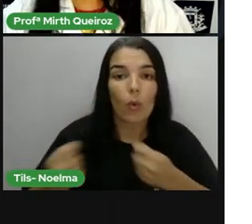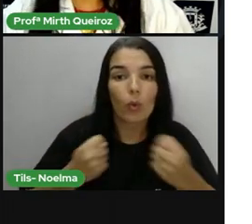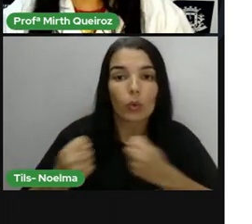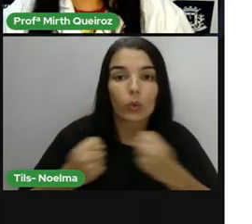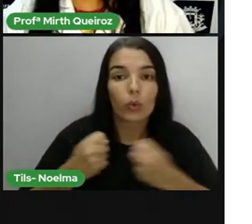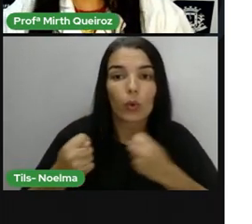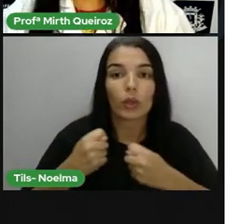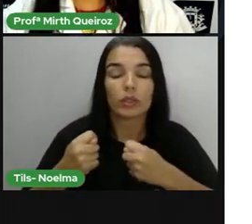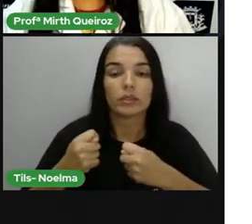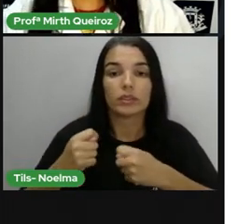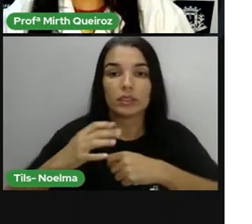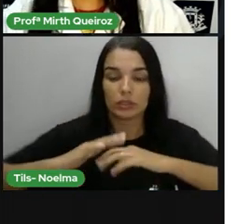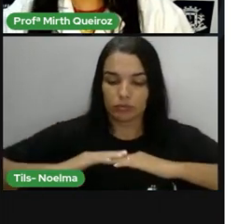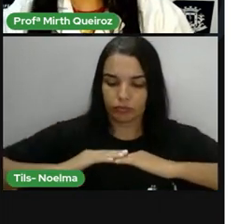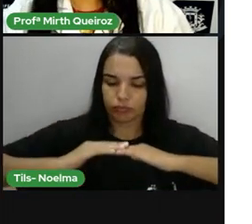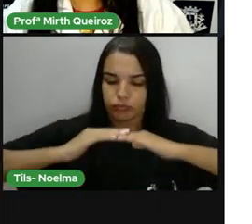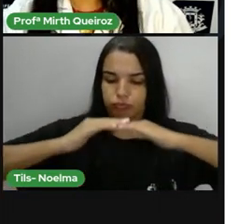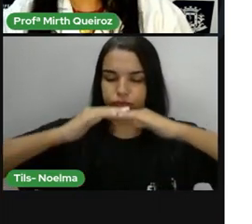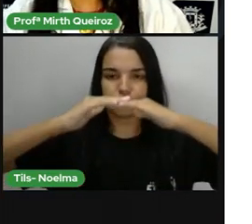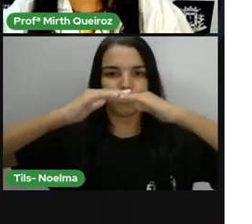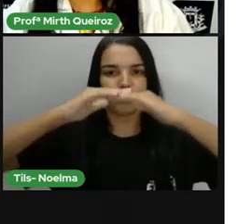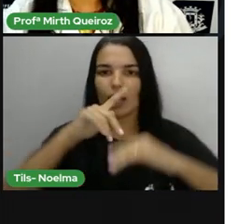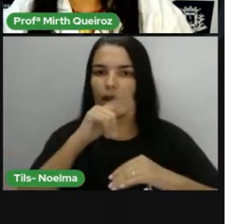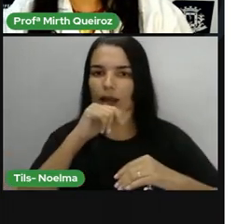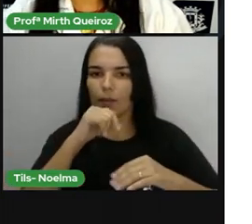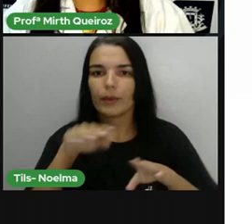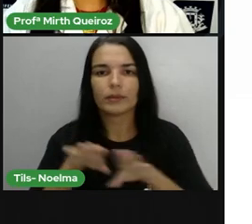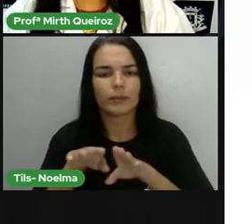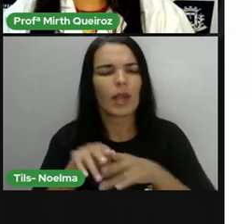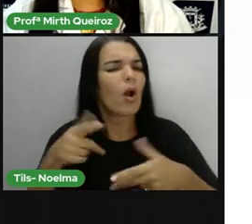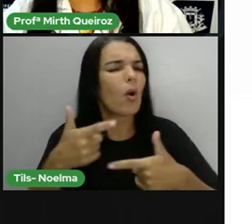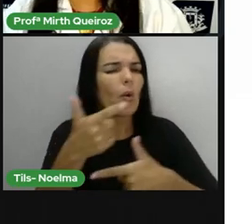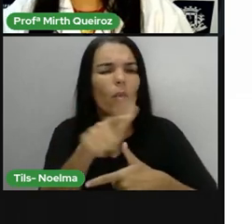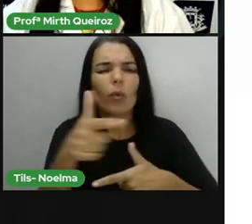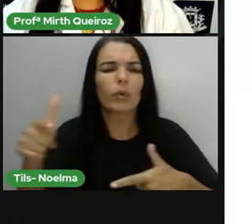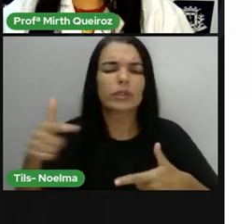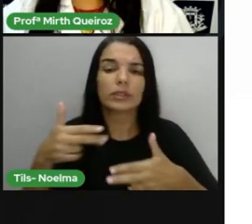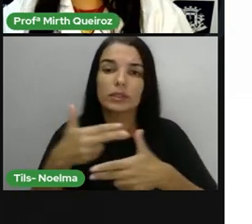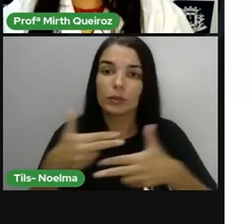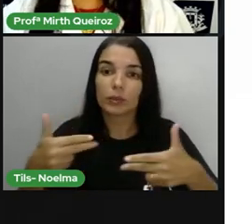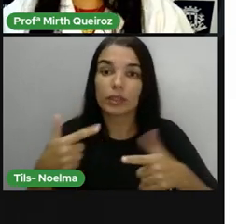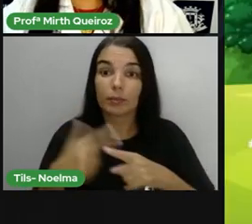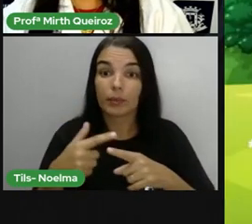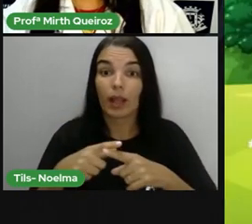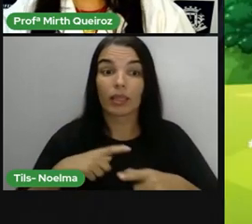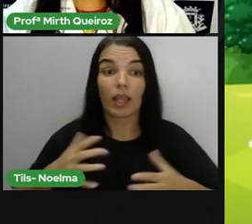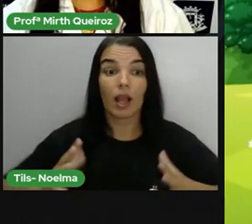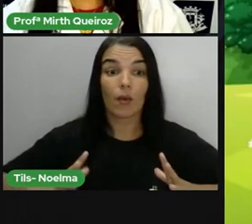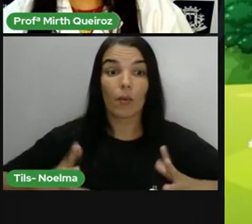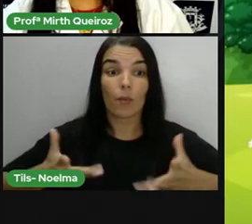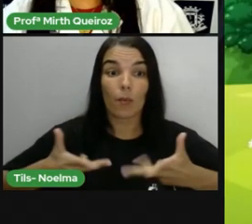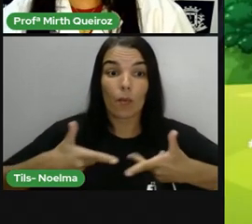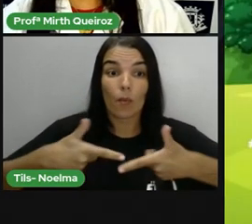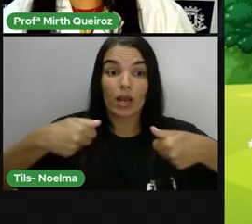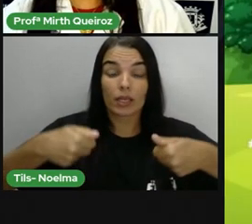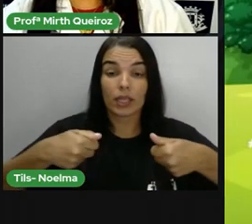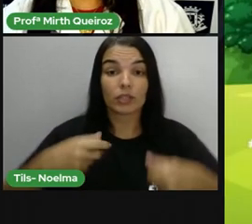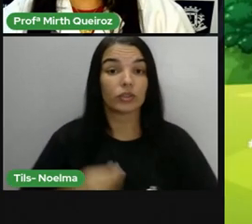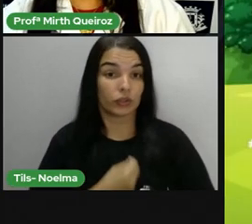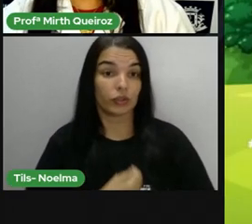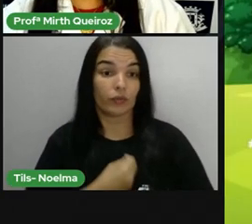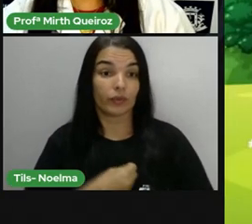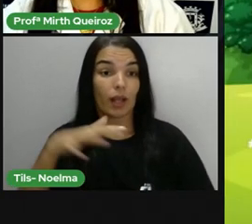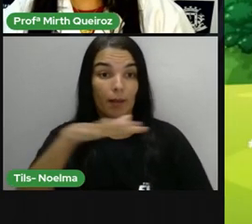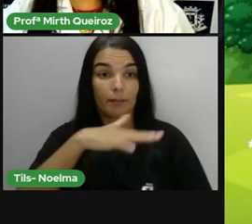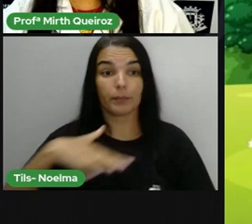tantos outros fatores que vão interferir aí diretamente na qualidade de vida da nossa população. Por isso,